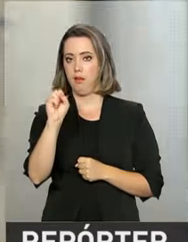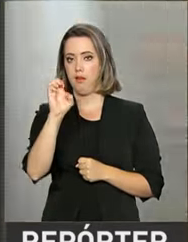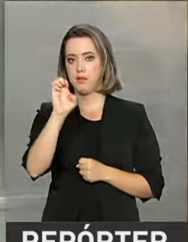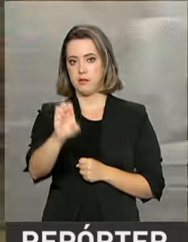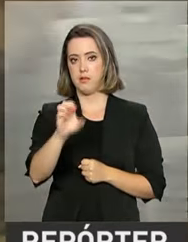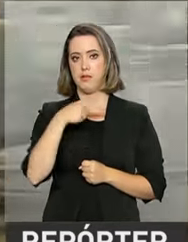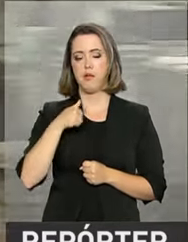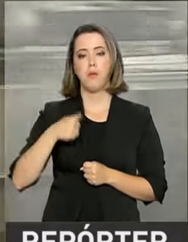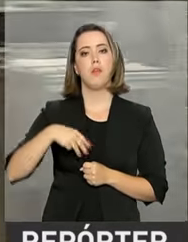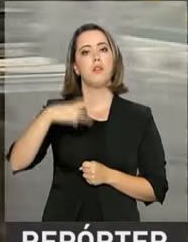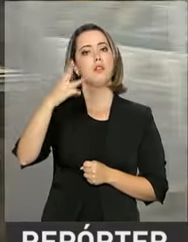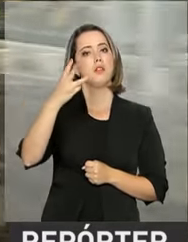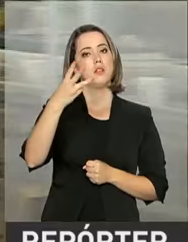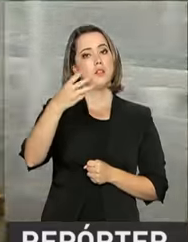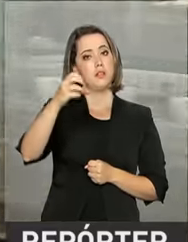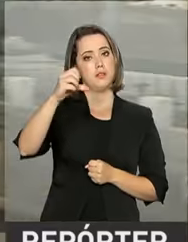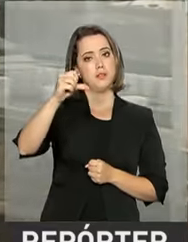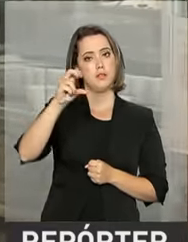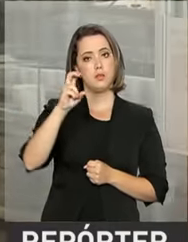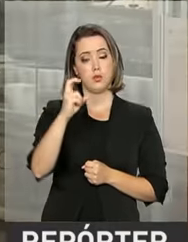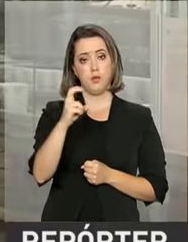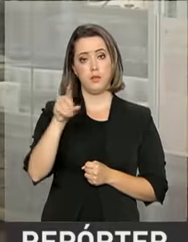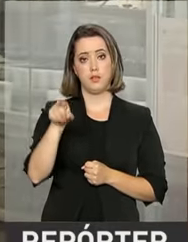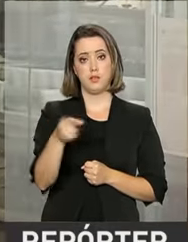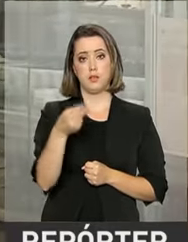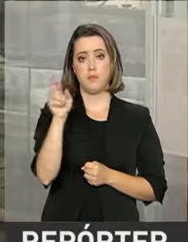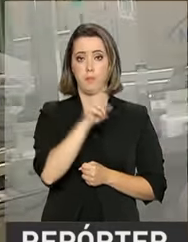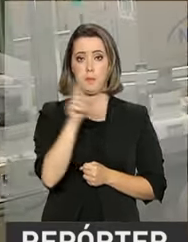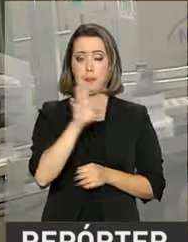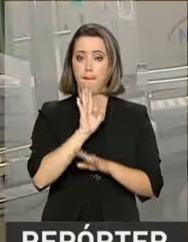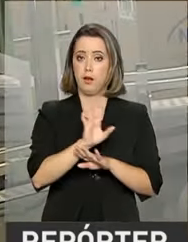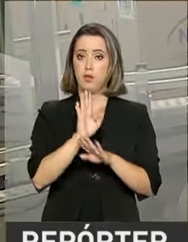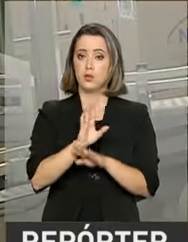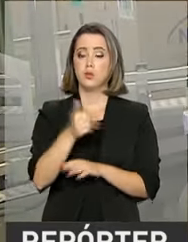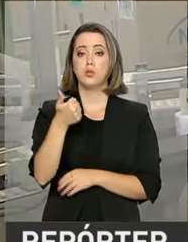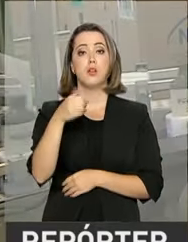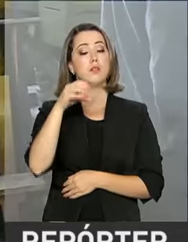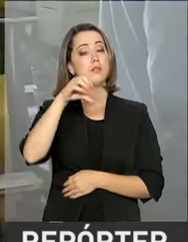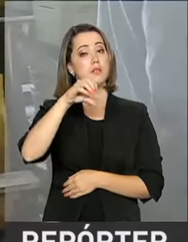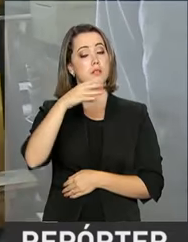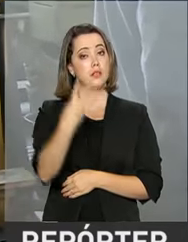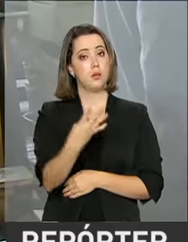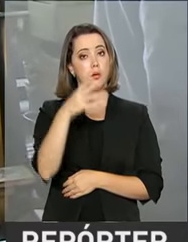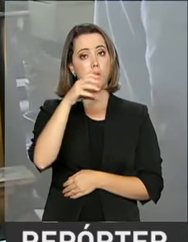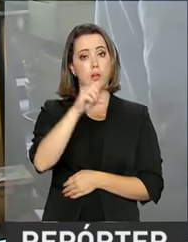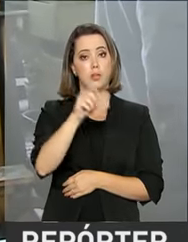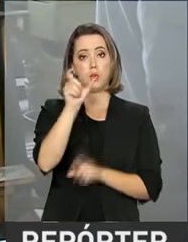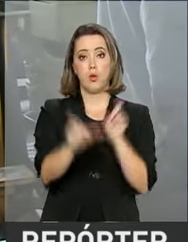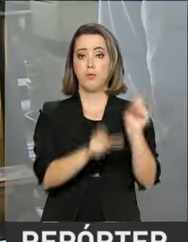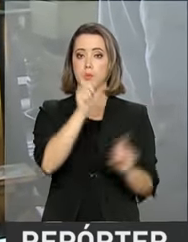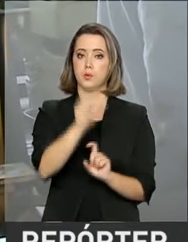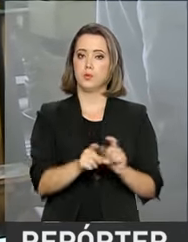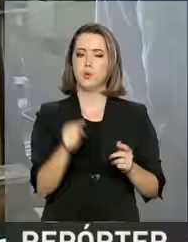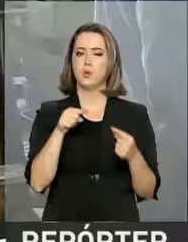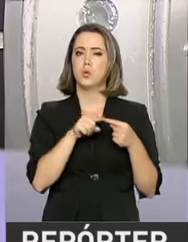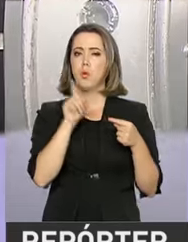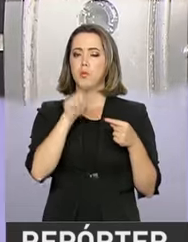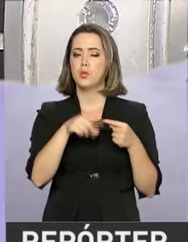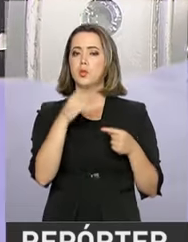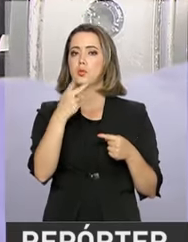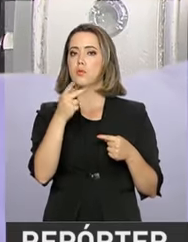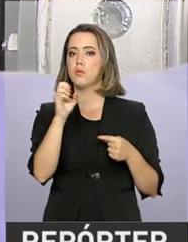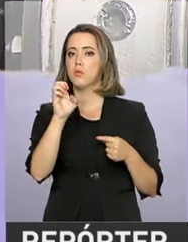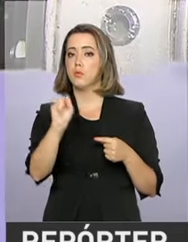março quase trezentos e noventa e cinco mil reais beneficiando 149 trabalhadores e o objetivo do